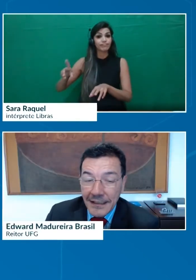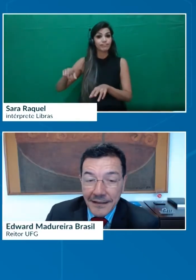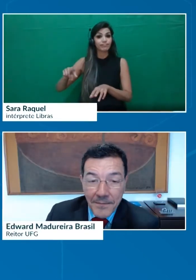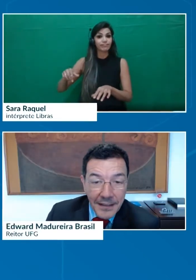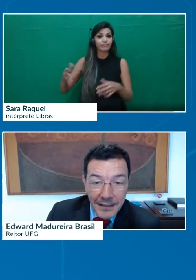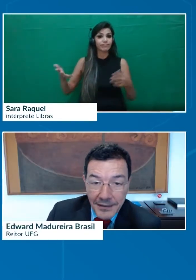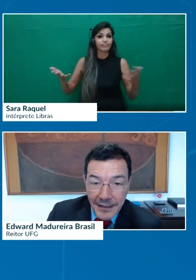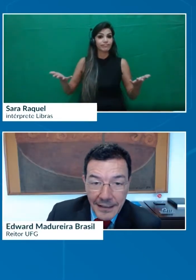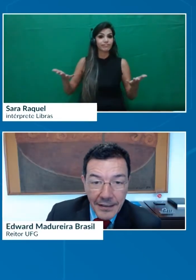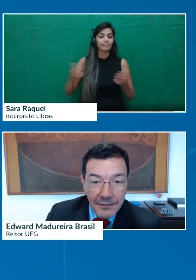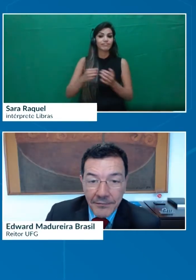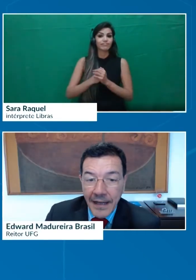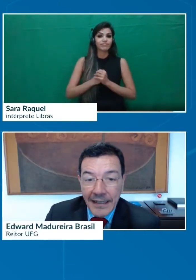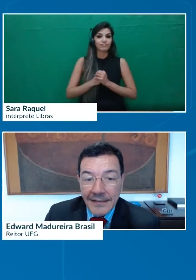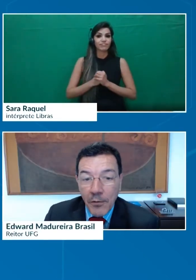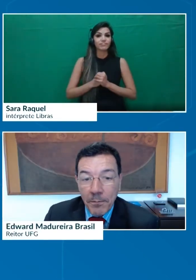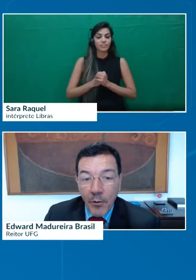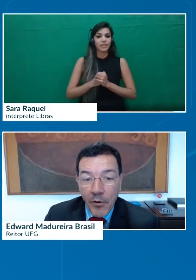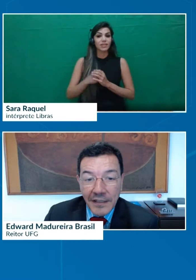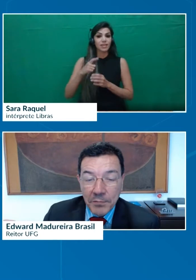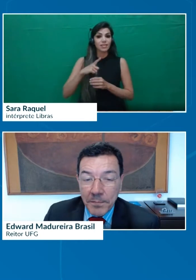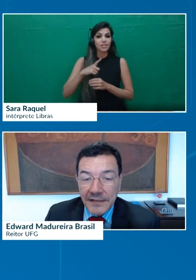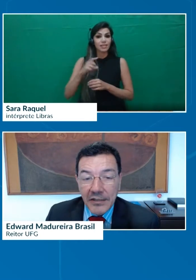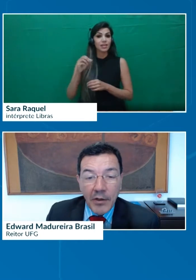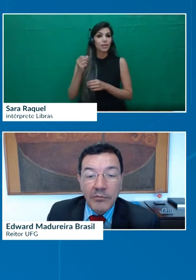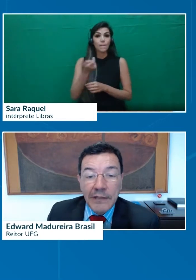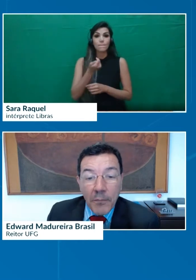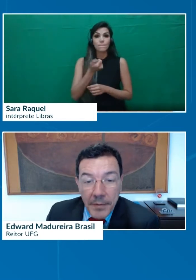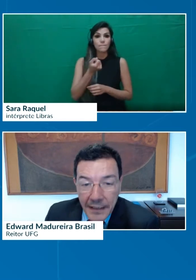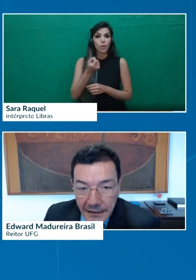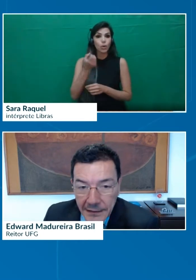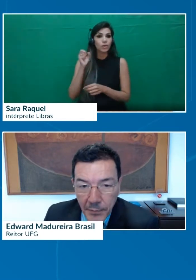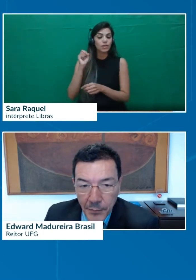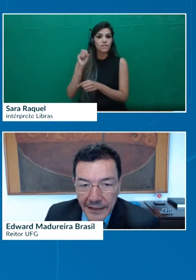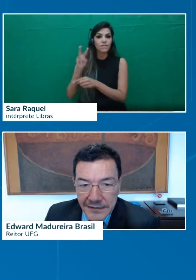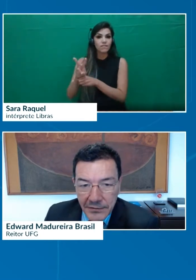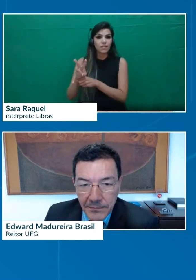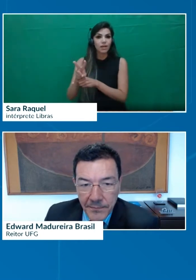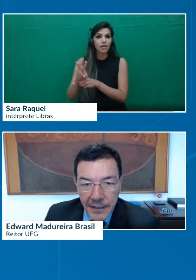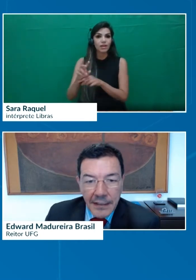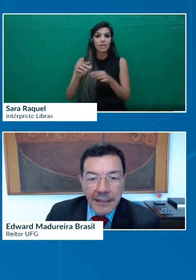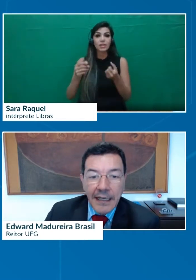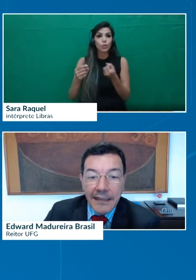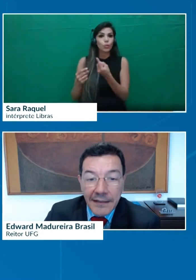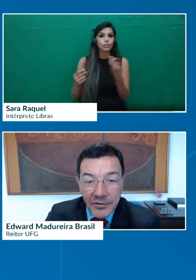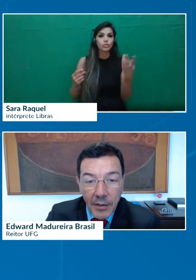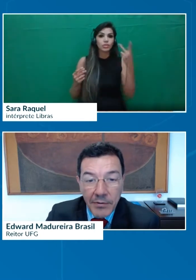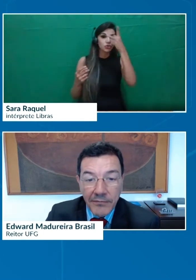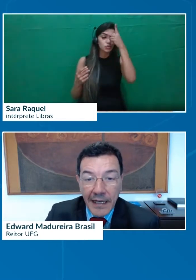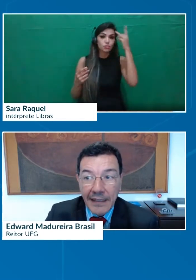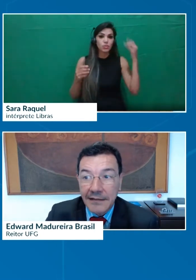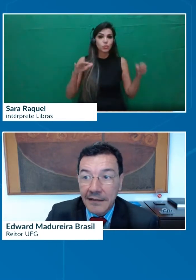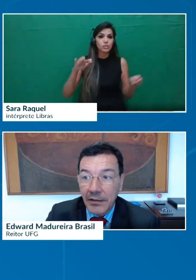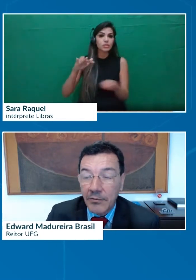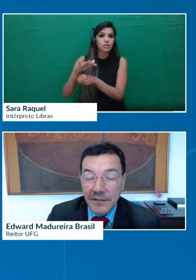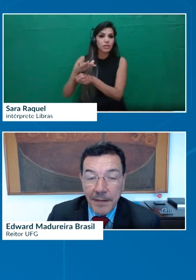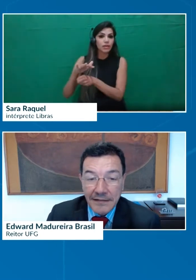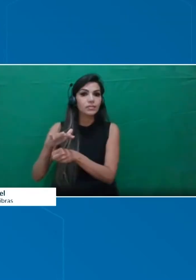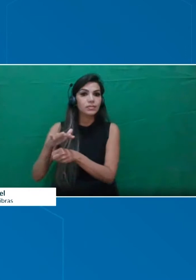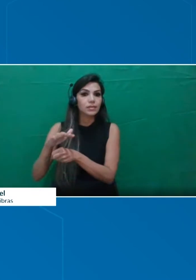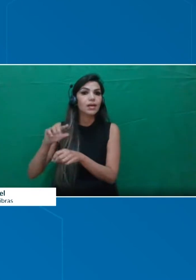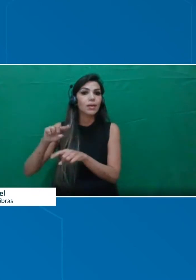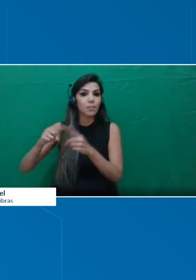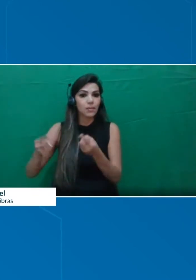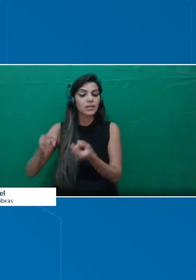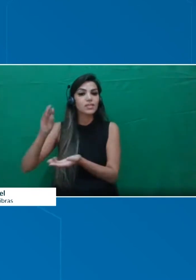tamanho, né? Vagas tão poucas, com um percentual tão pequeno da população, e ainda sobram vagas. Então, o